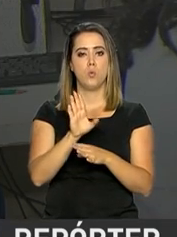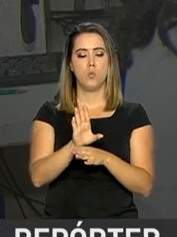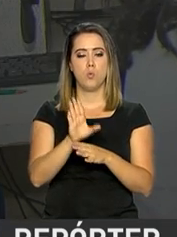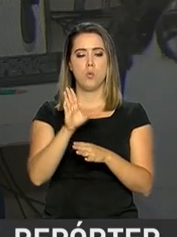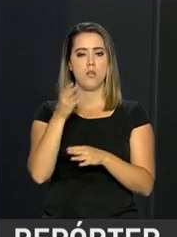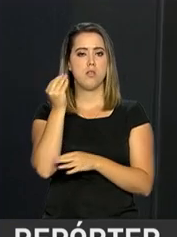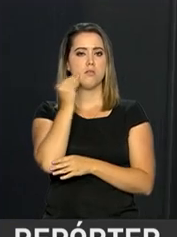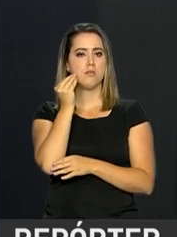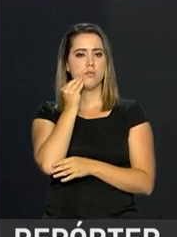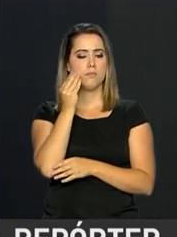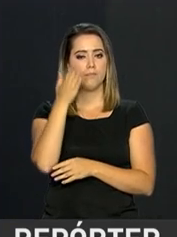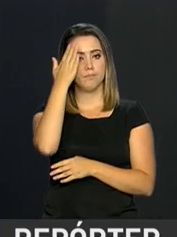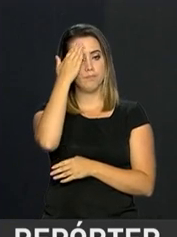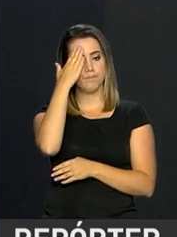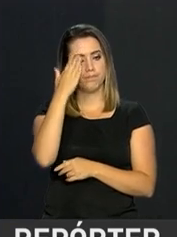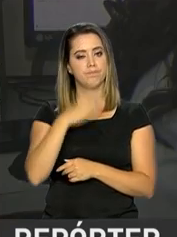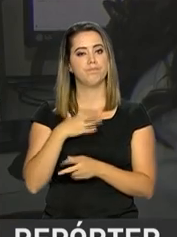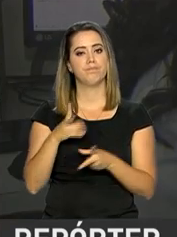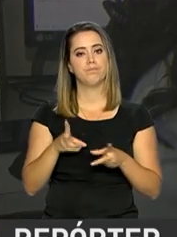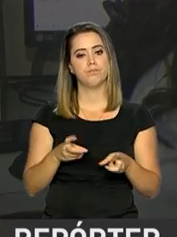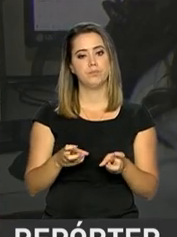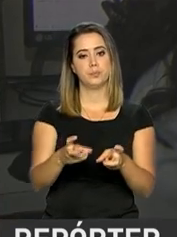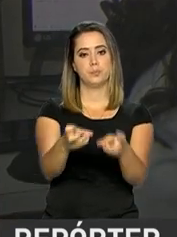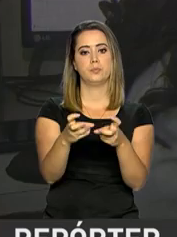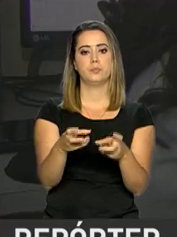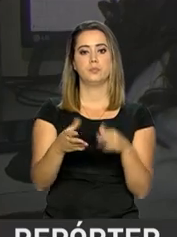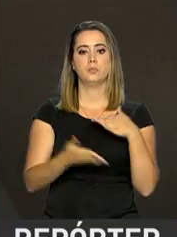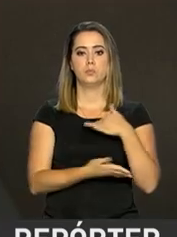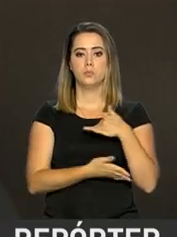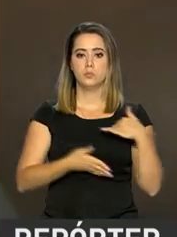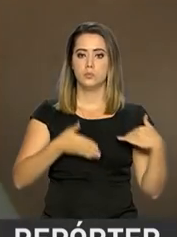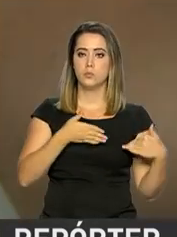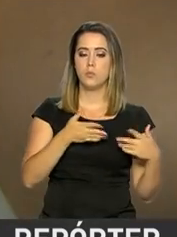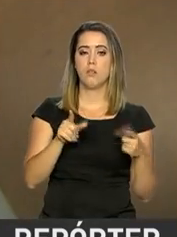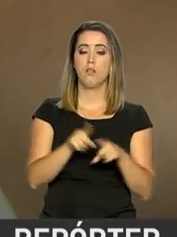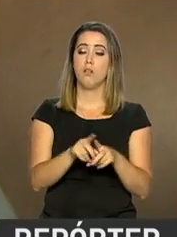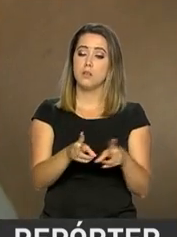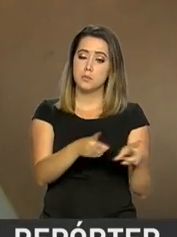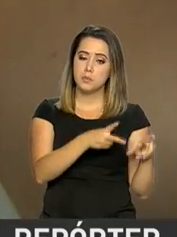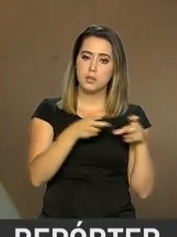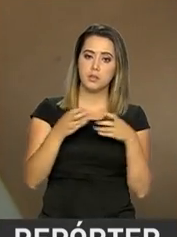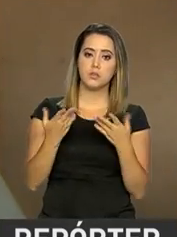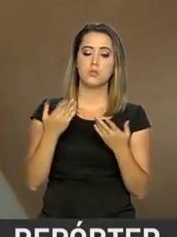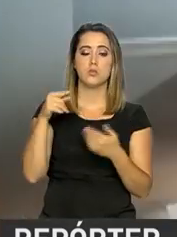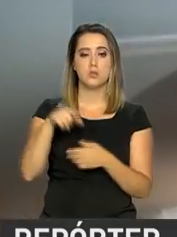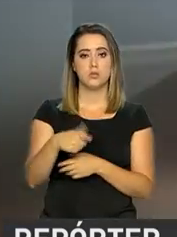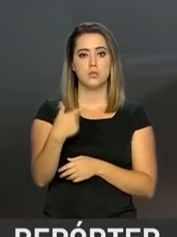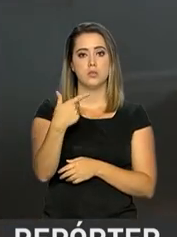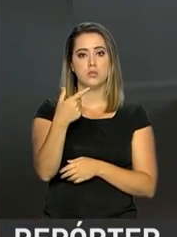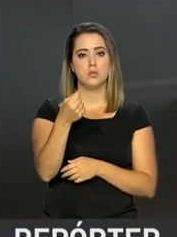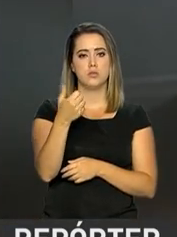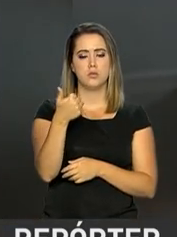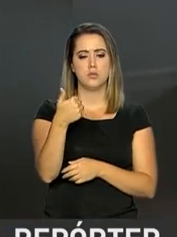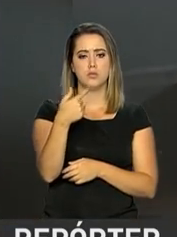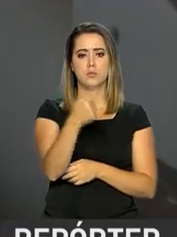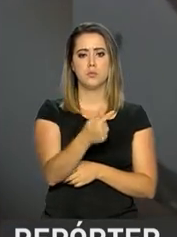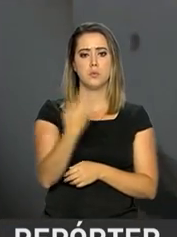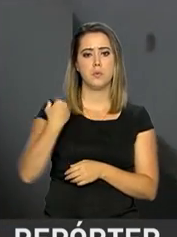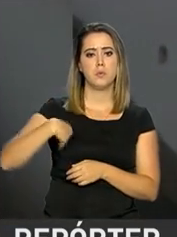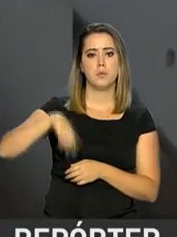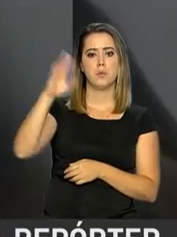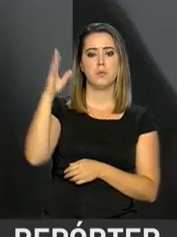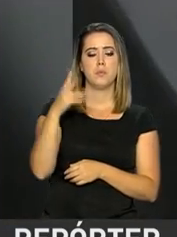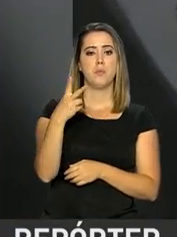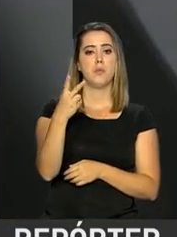no diagnóstico do câncer de mama no Sistema Único de Saúde. A expectativa é que em 2017 esse número ultrapasse